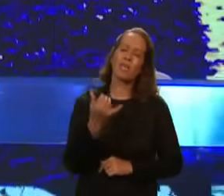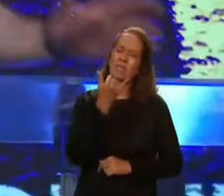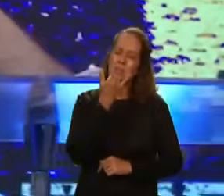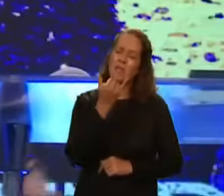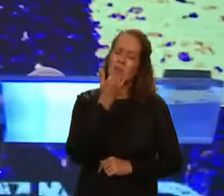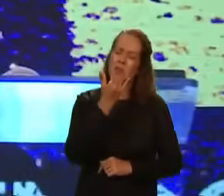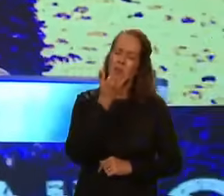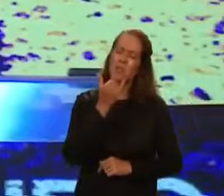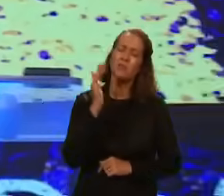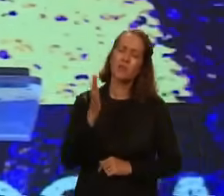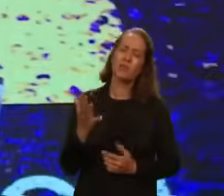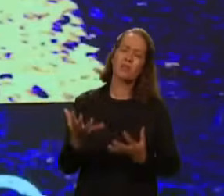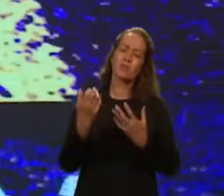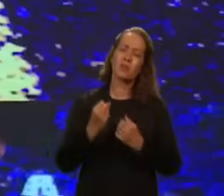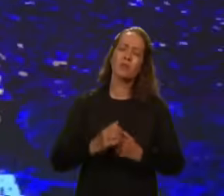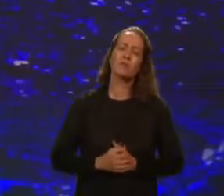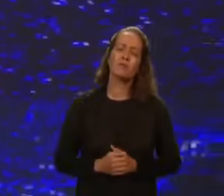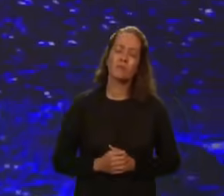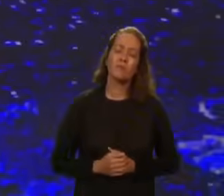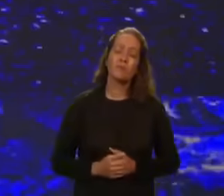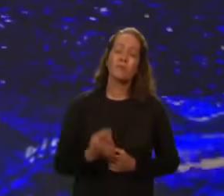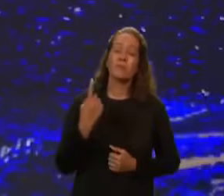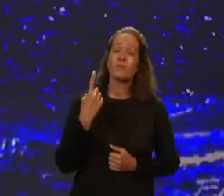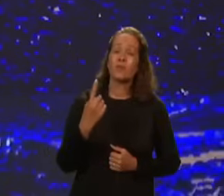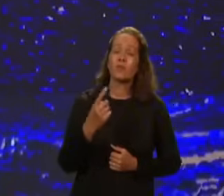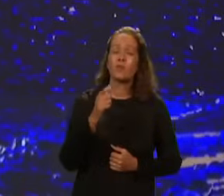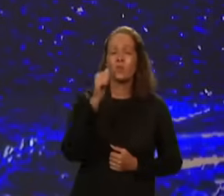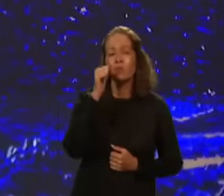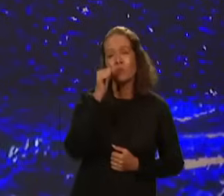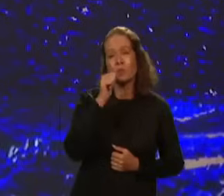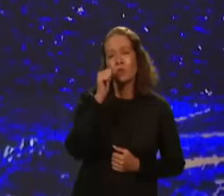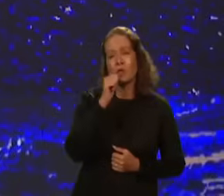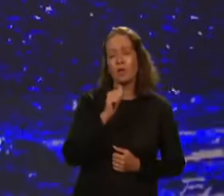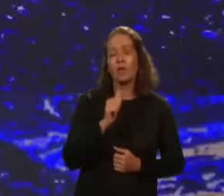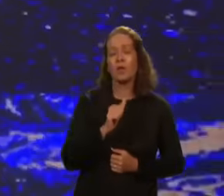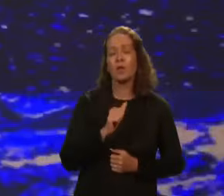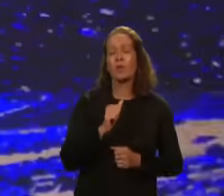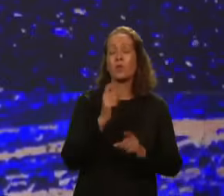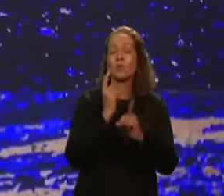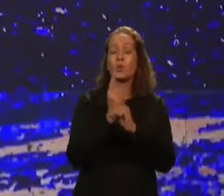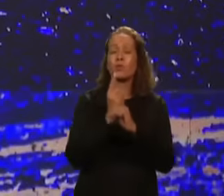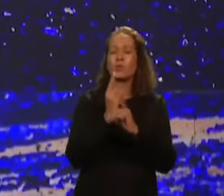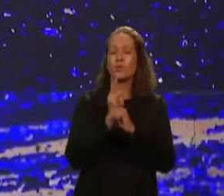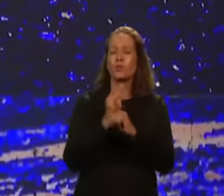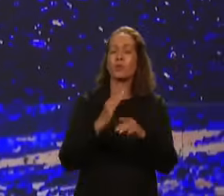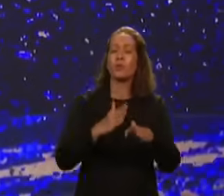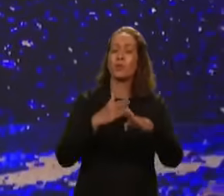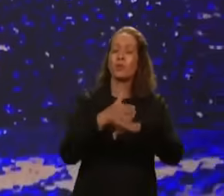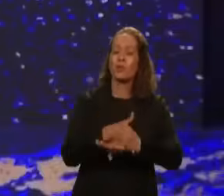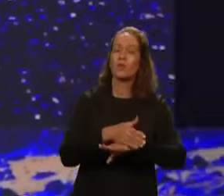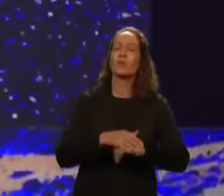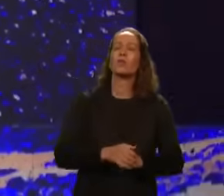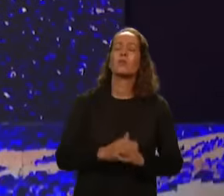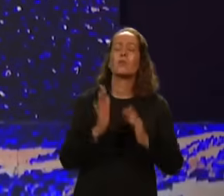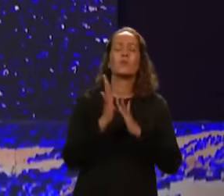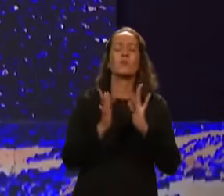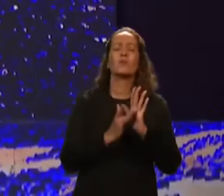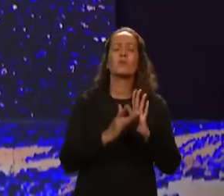Vou encerrar dizendo isso aqui. Tinha um dia uma prostituta entrou. Jesus estava sentado numa mesa conversando com o